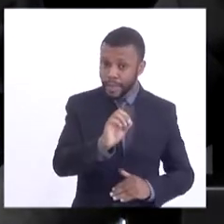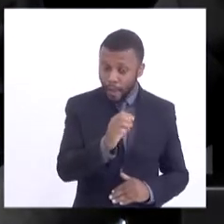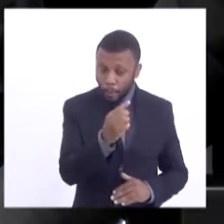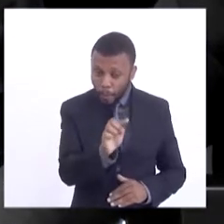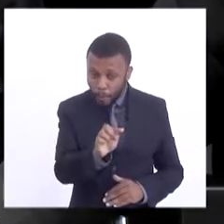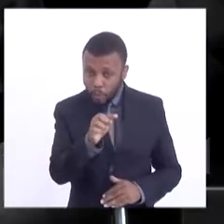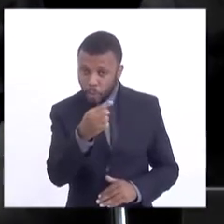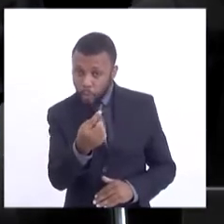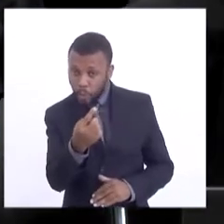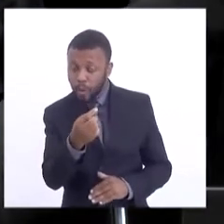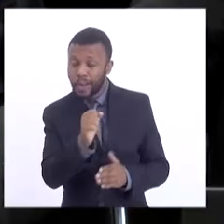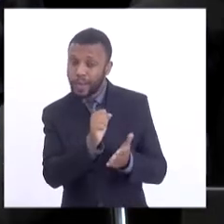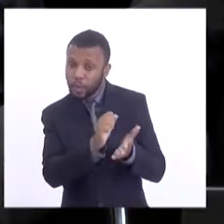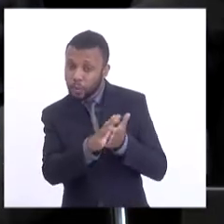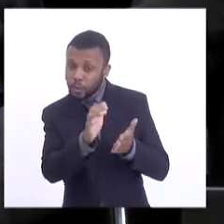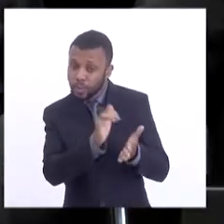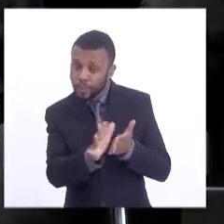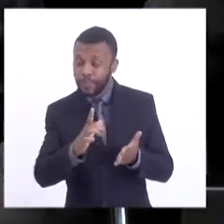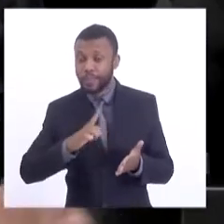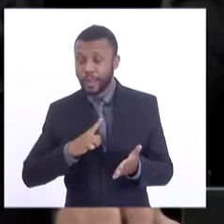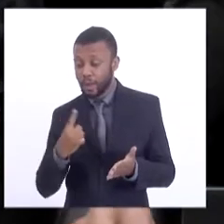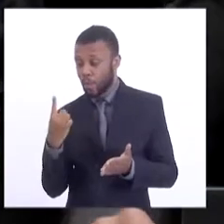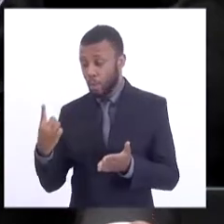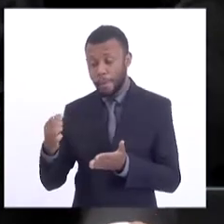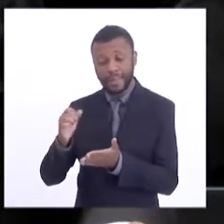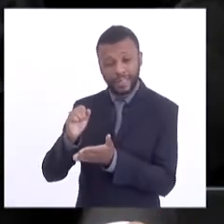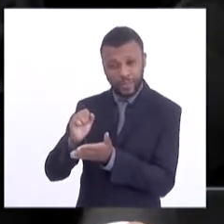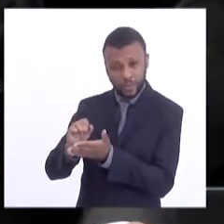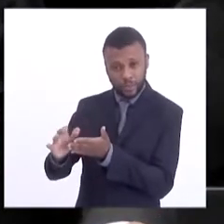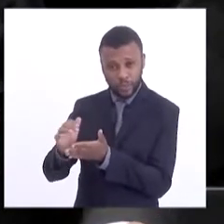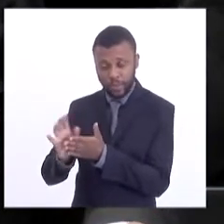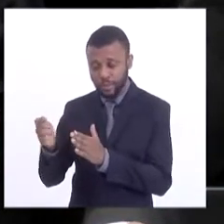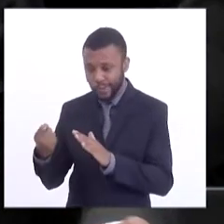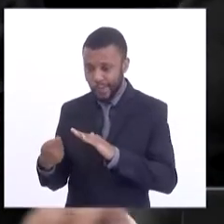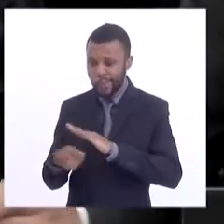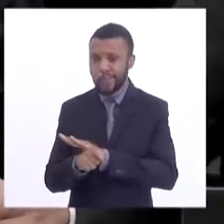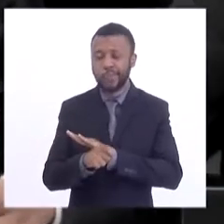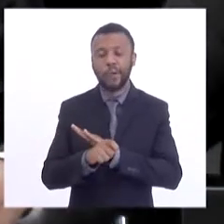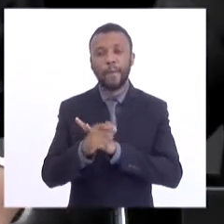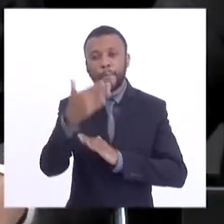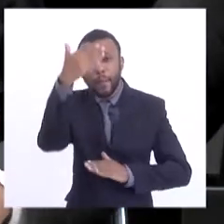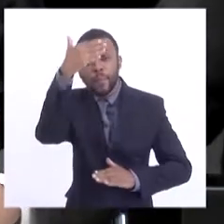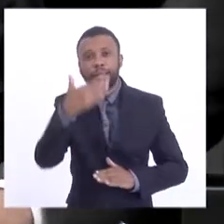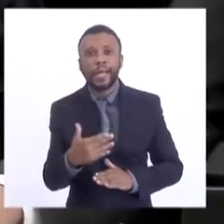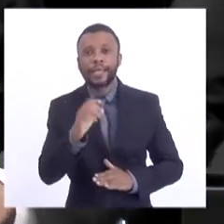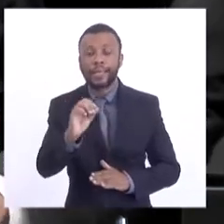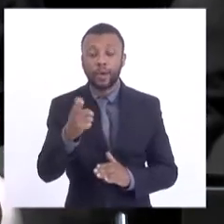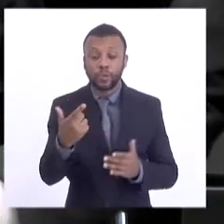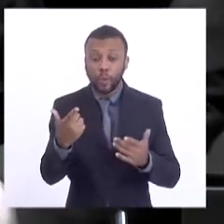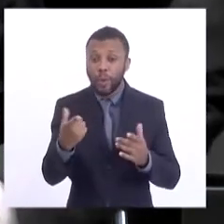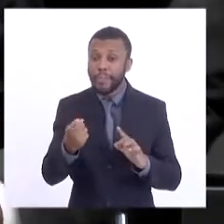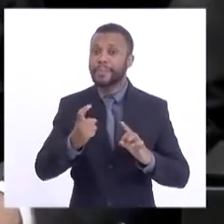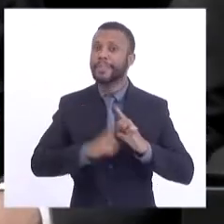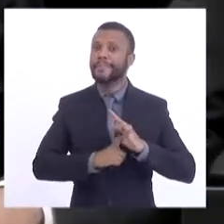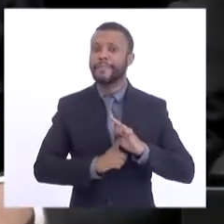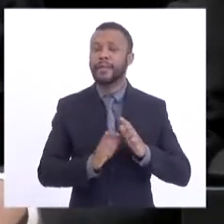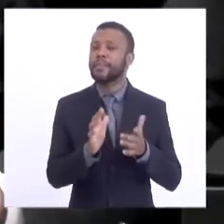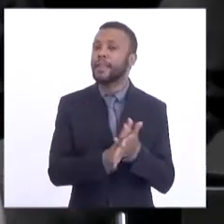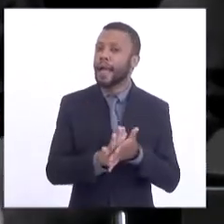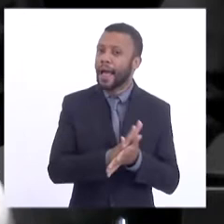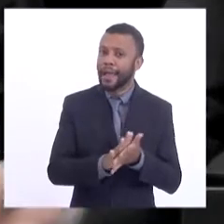custeio eu tô aplicando uma que seria de custeio para dizer o seguinte eu tô no 0 a 0 era 9.6